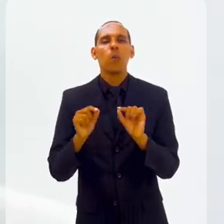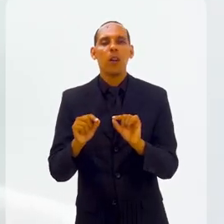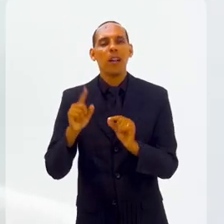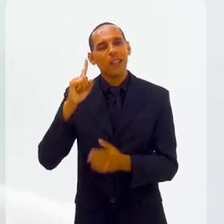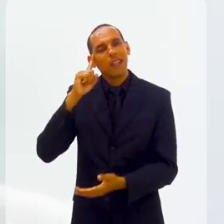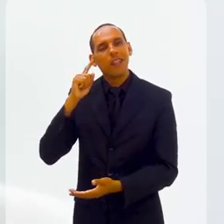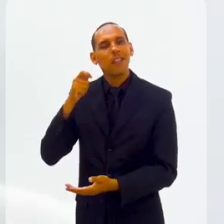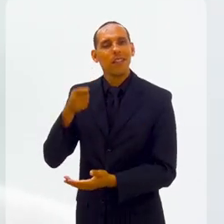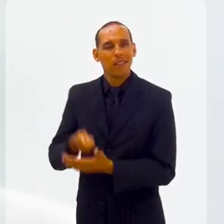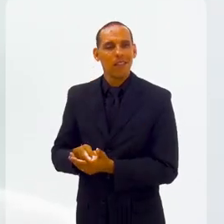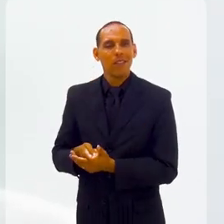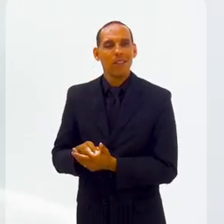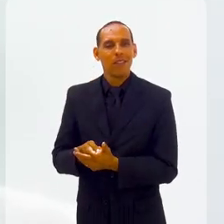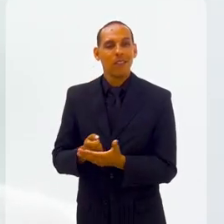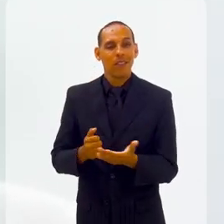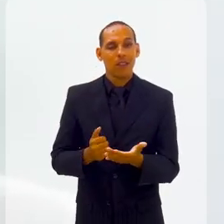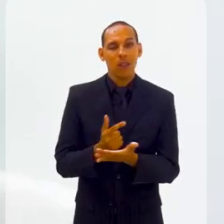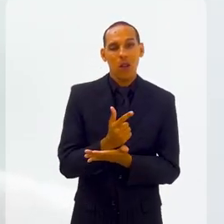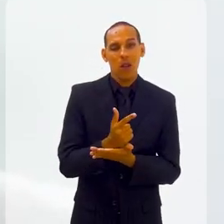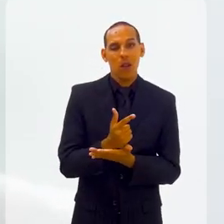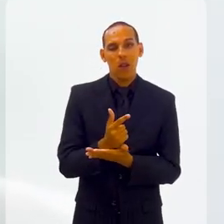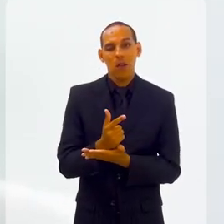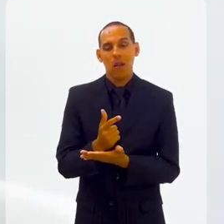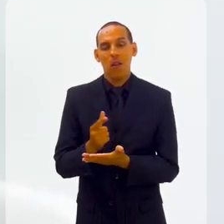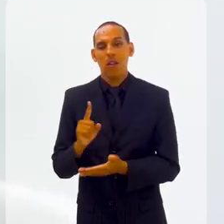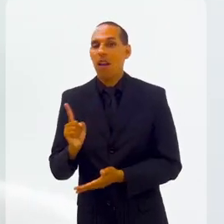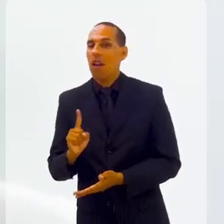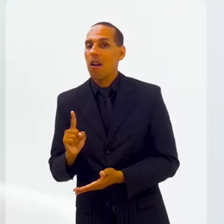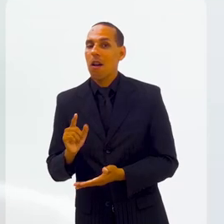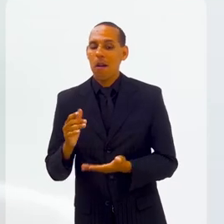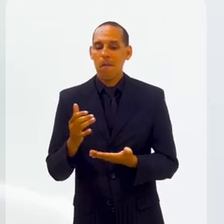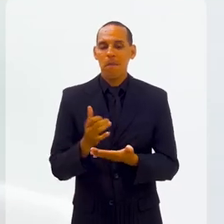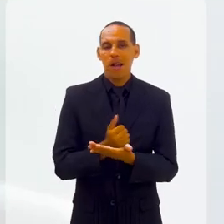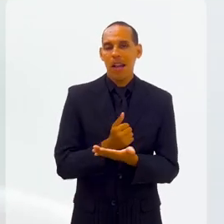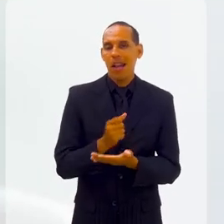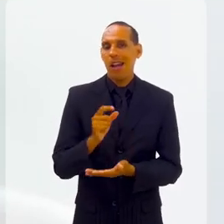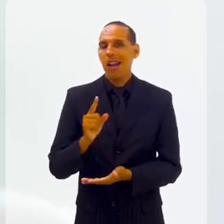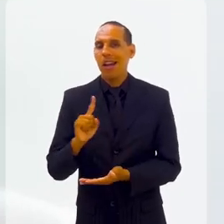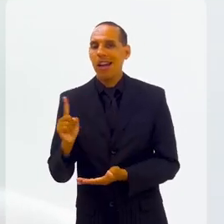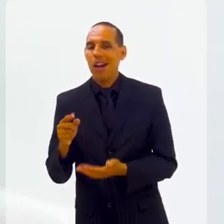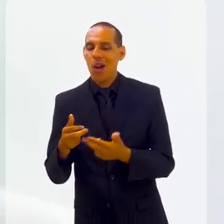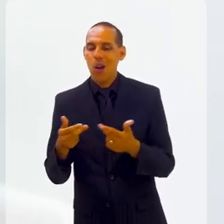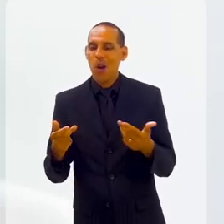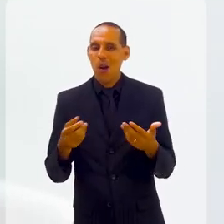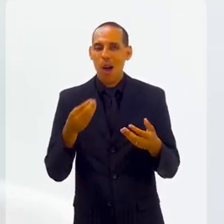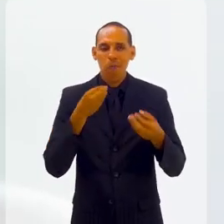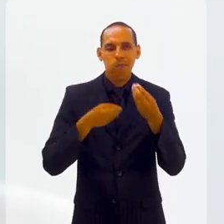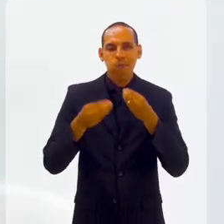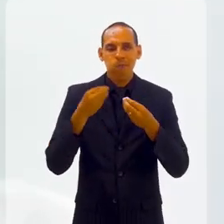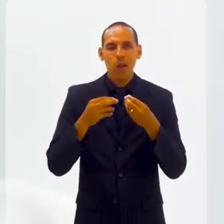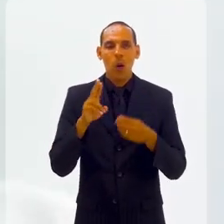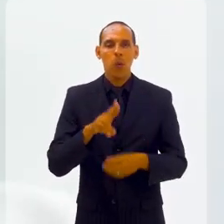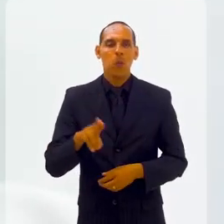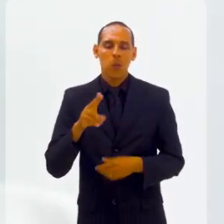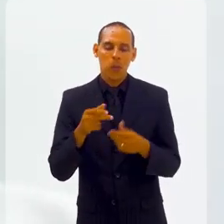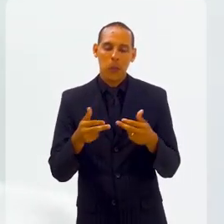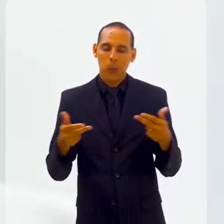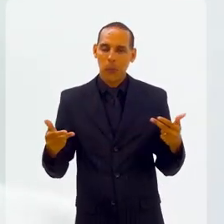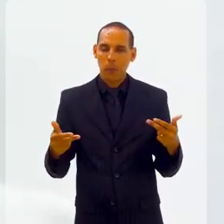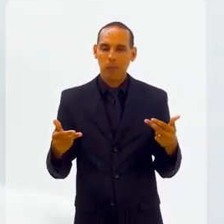relacionados a decisão de adquirir ou não esses produtos para o consumo e aí a gente faz